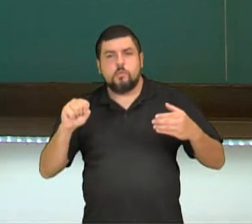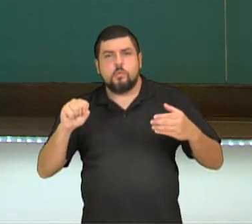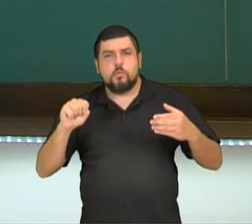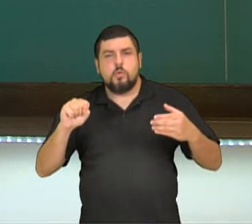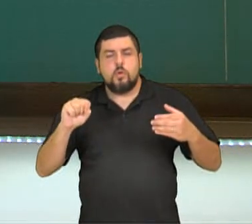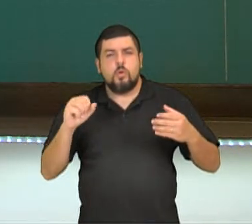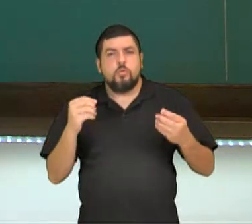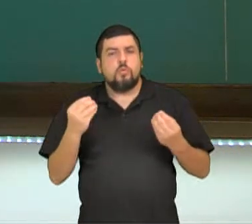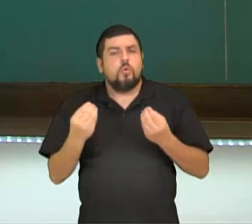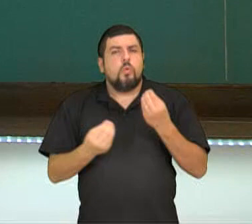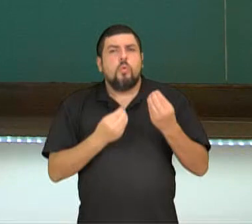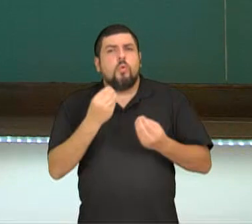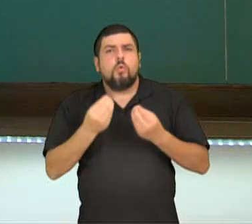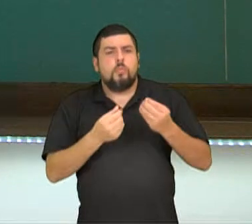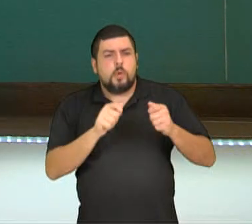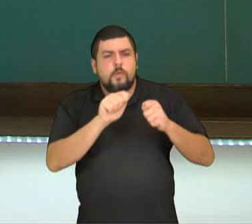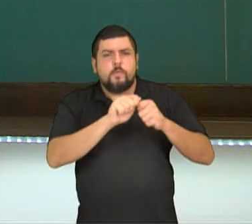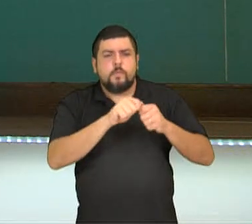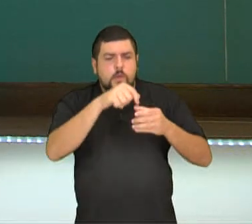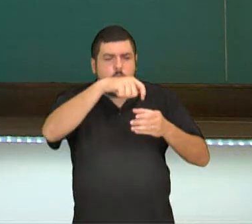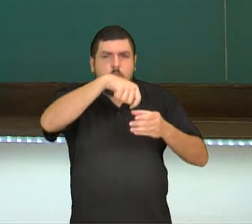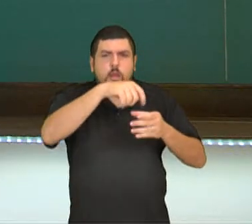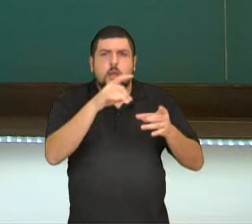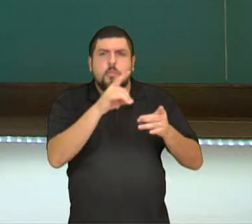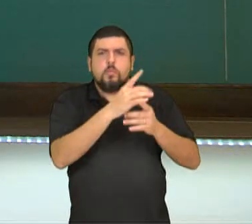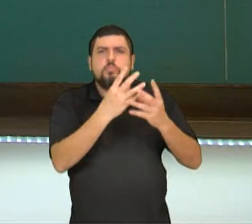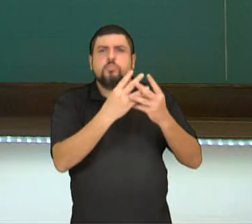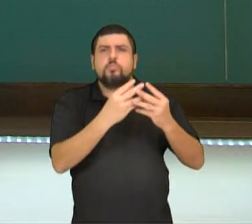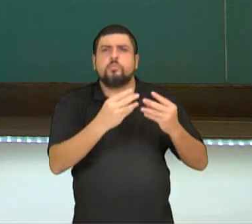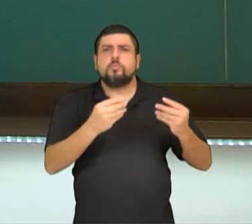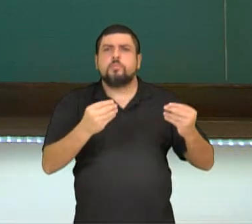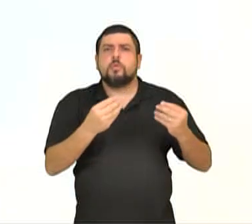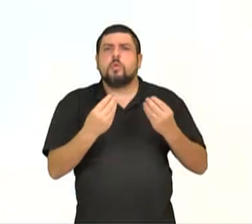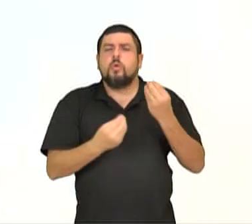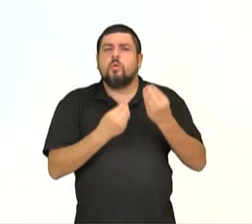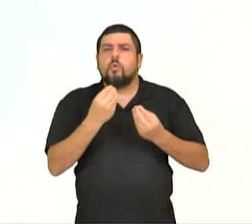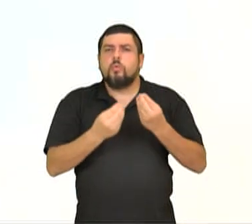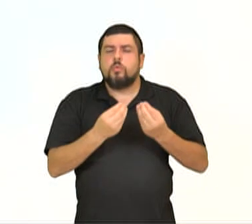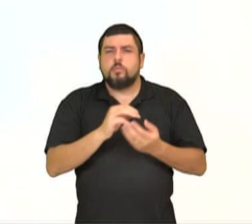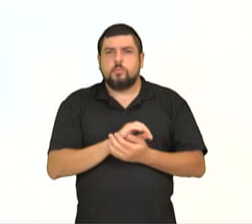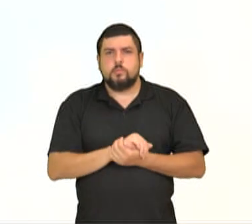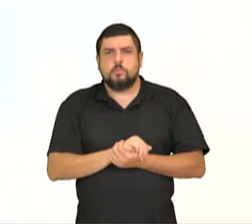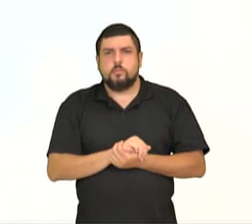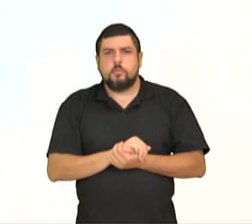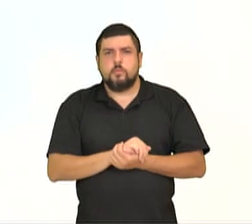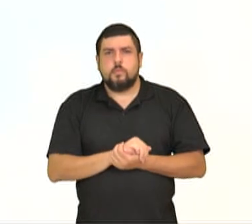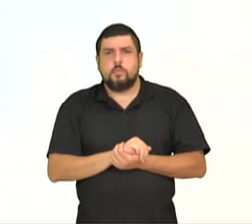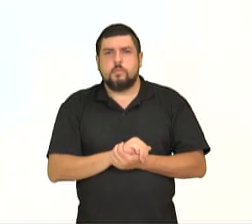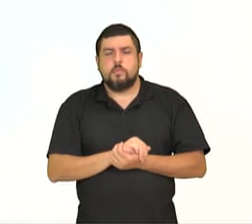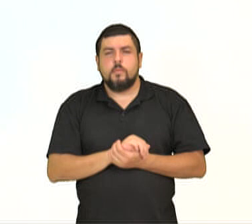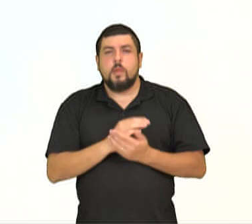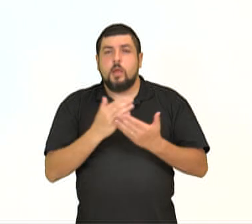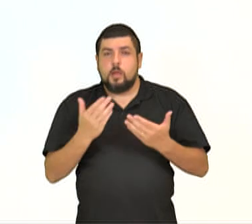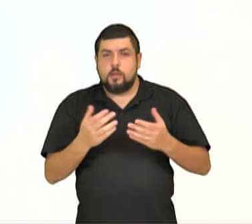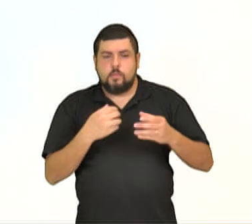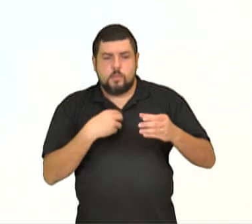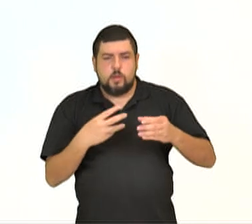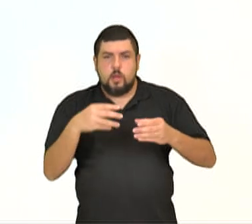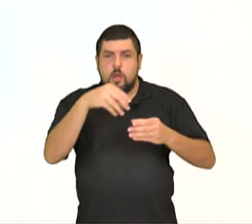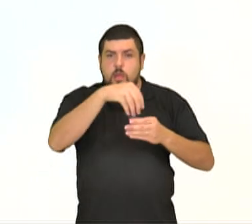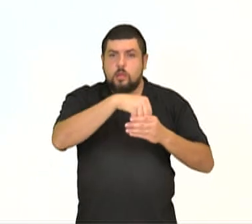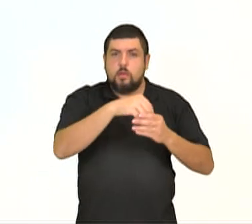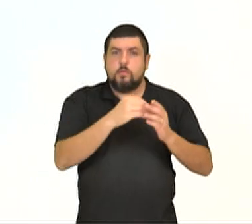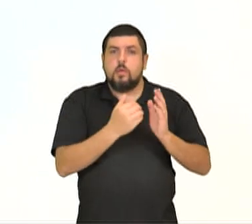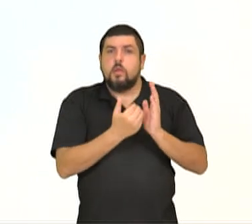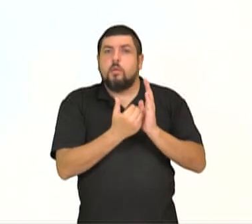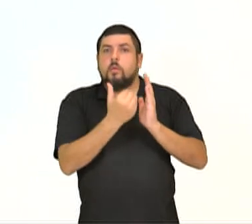ele tem que fazer para preparar essa solução? Olha só. Então, a solução inicial possui a concentração maior do que